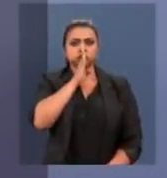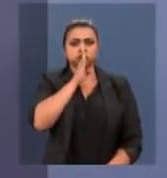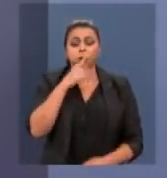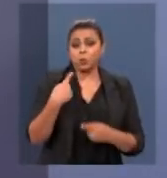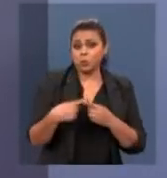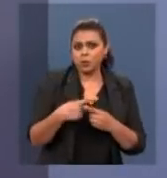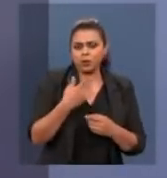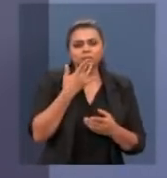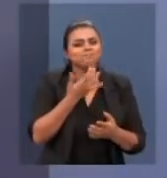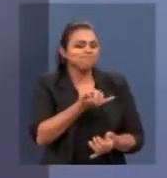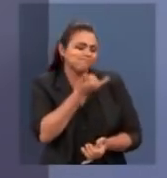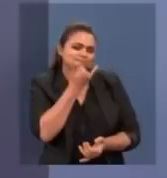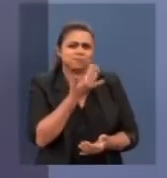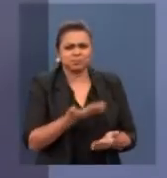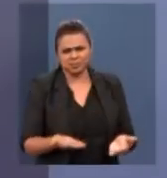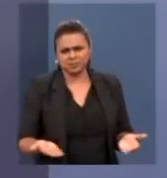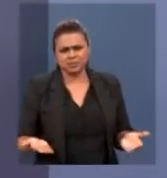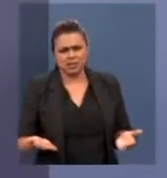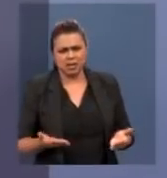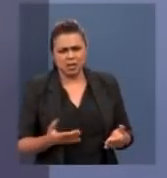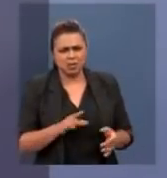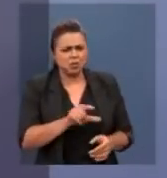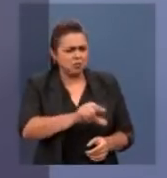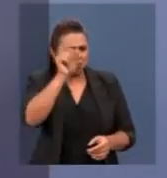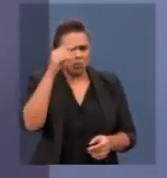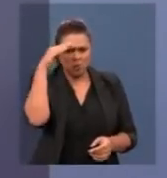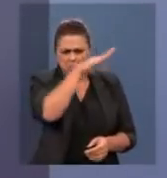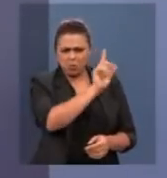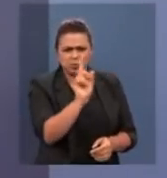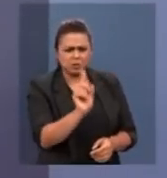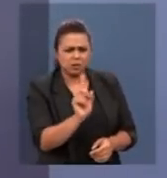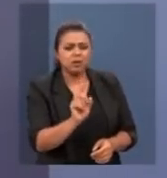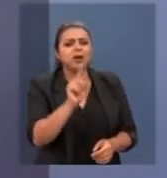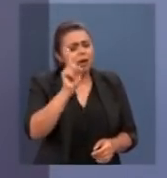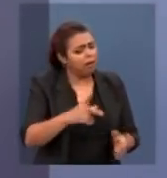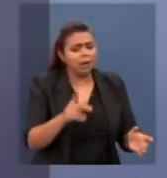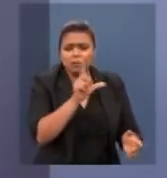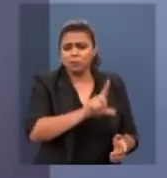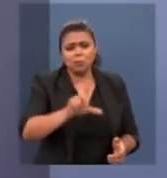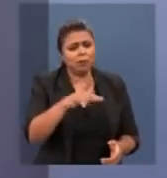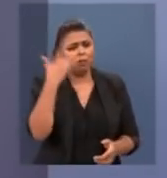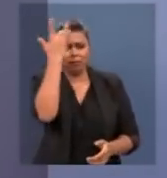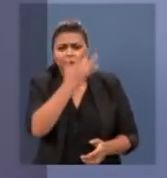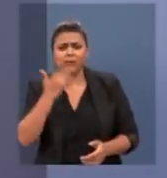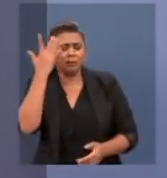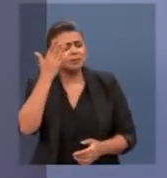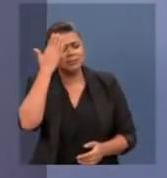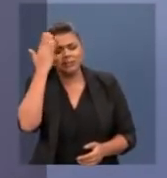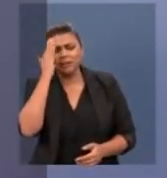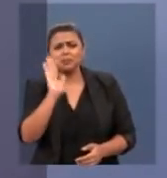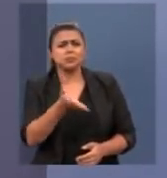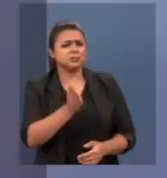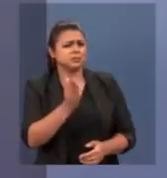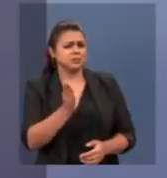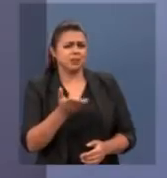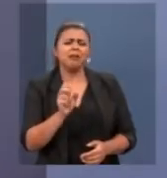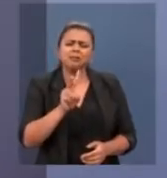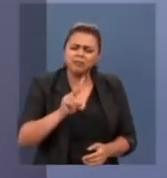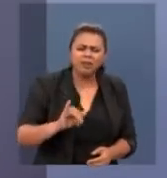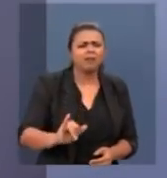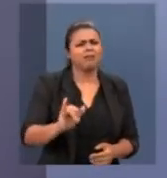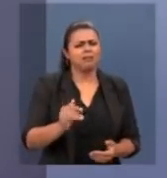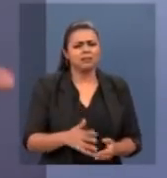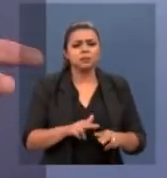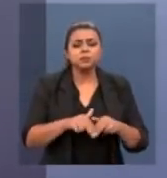faz parte e esculpe renato mas você não vai ficar com bolsonaro você vai ficar com haddad todos nós sabemos disso entendeu então